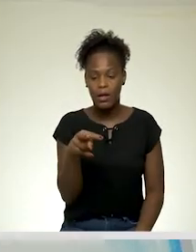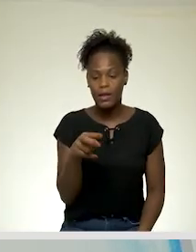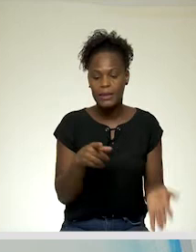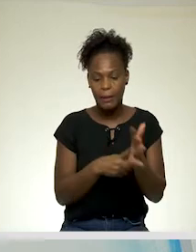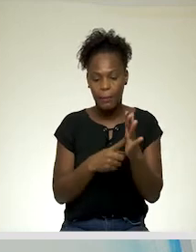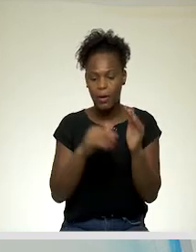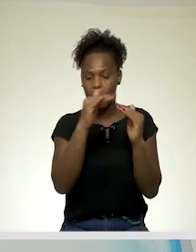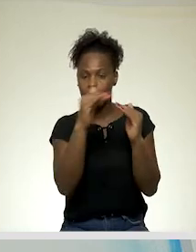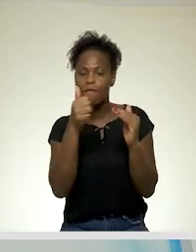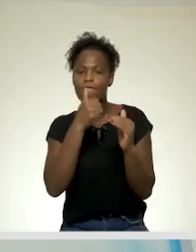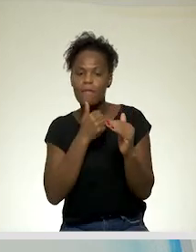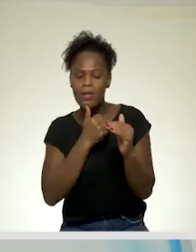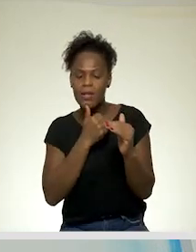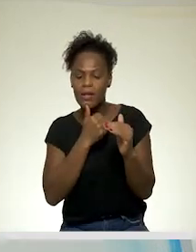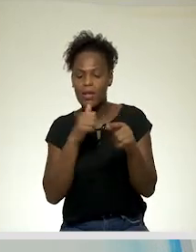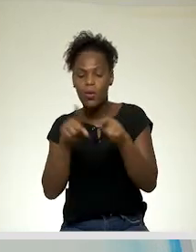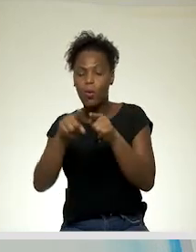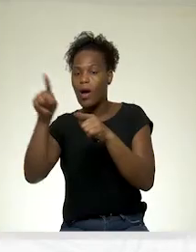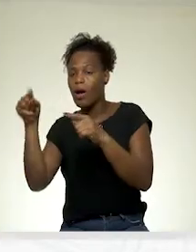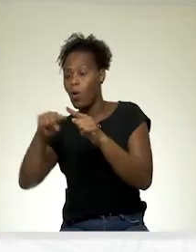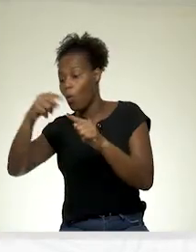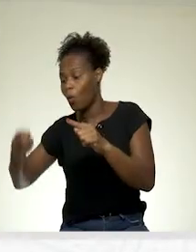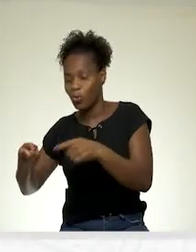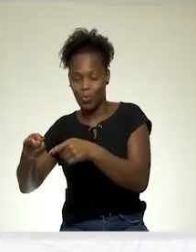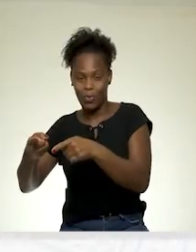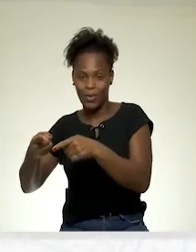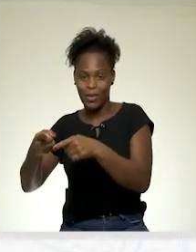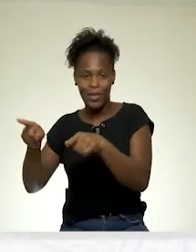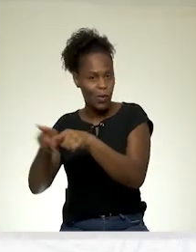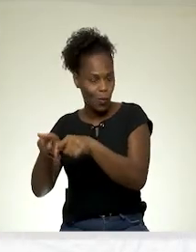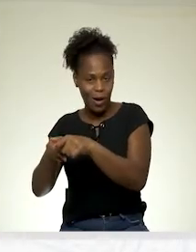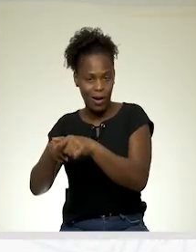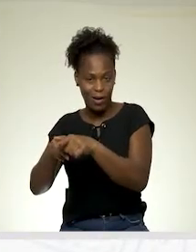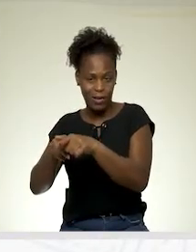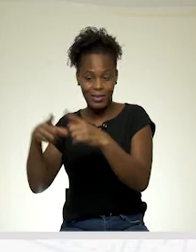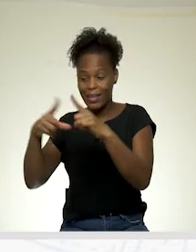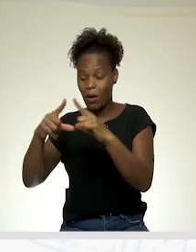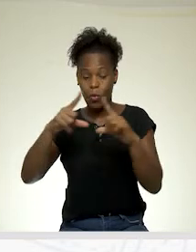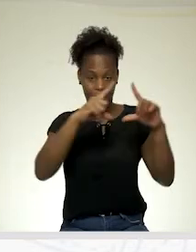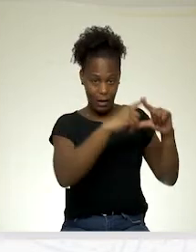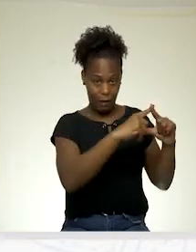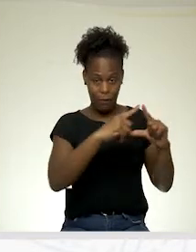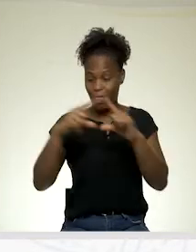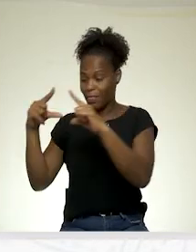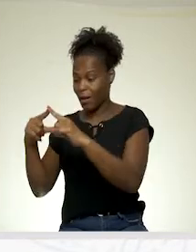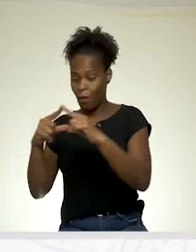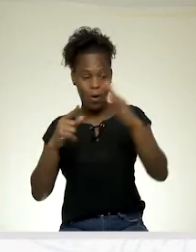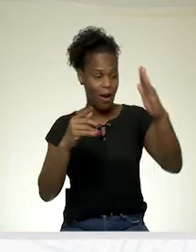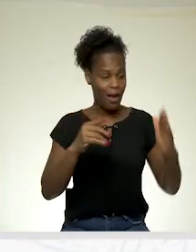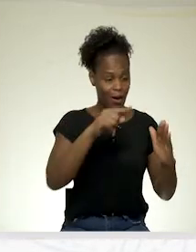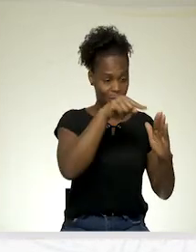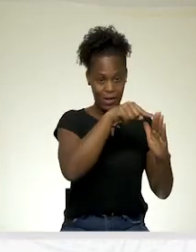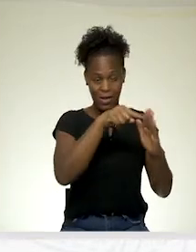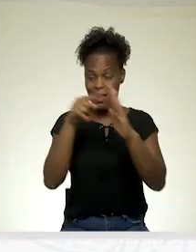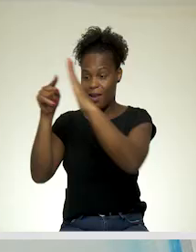lado vermelho é correspondente ao outro lado de outro triângulo. Lados correspondentes devem ter o